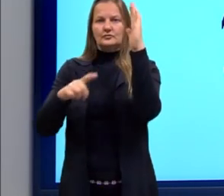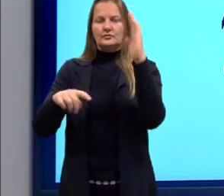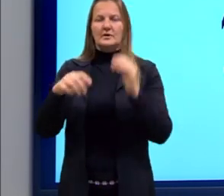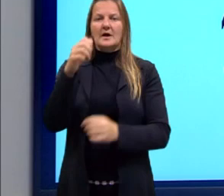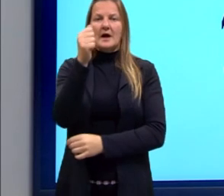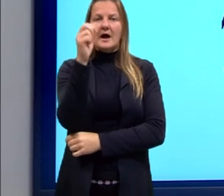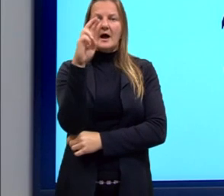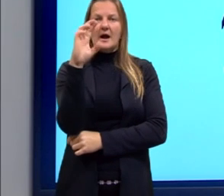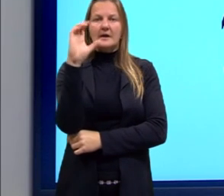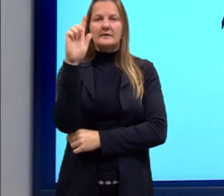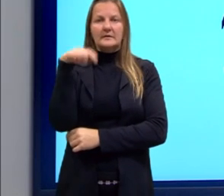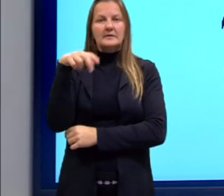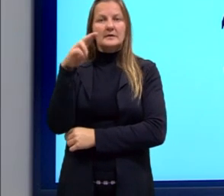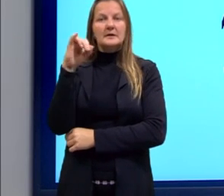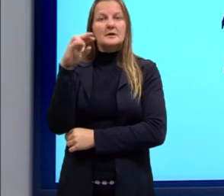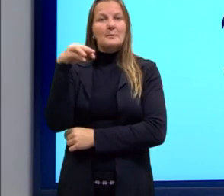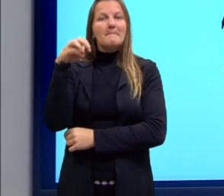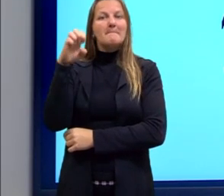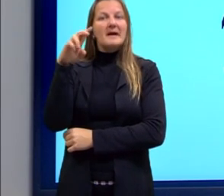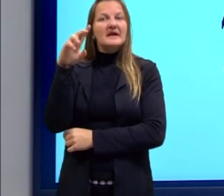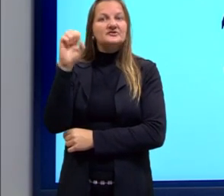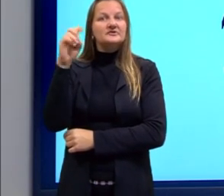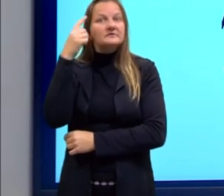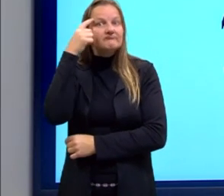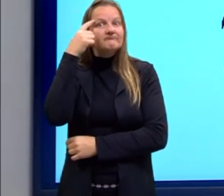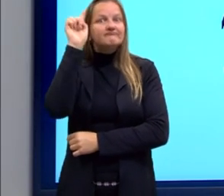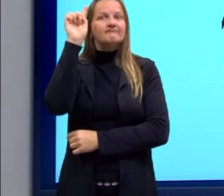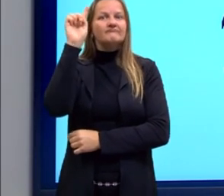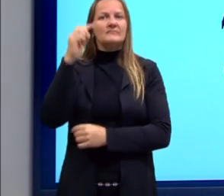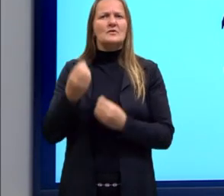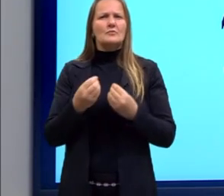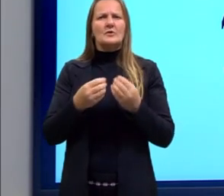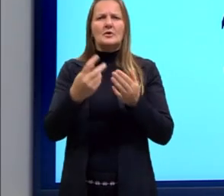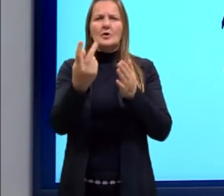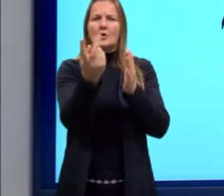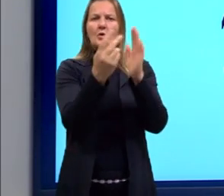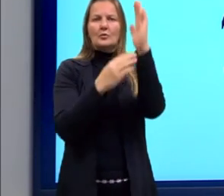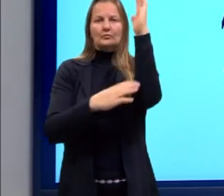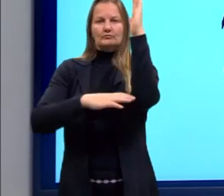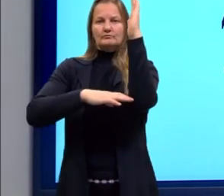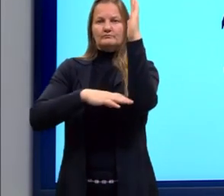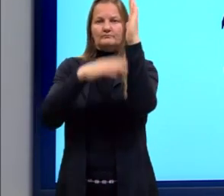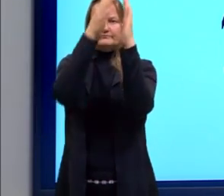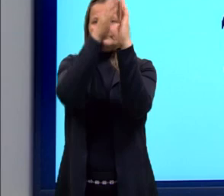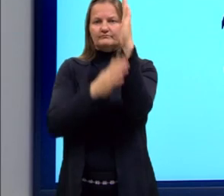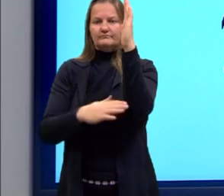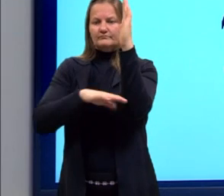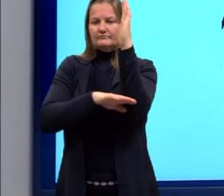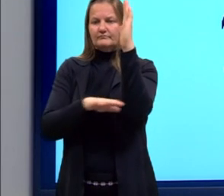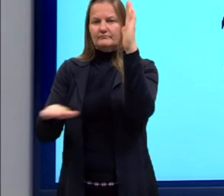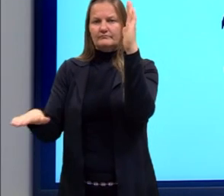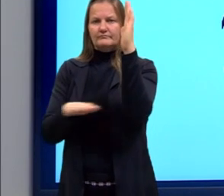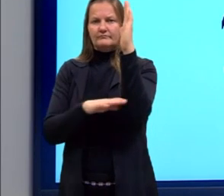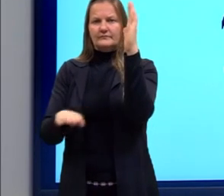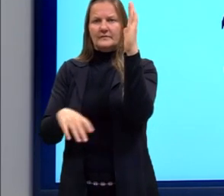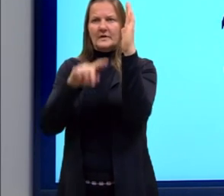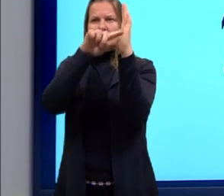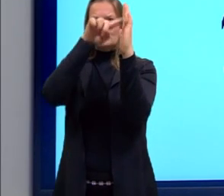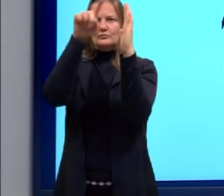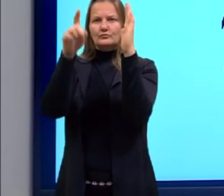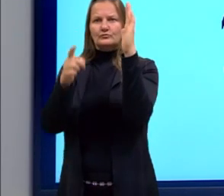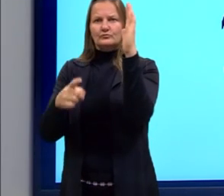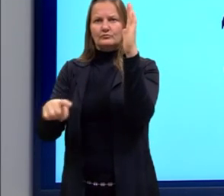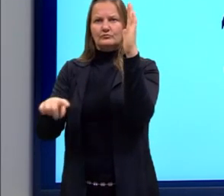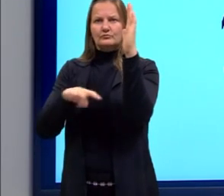Arquimedes Observe vem aqui nesta figura nós temos ali um plano cartesiano temos uma parábola